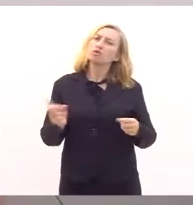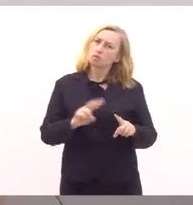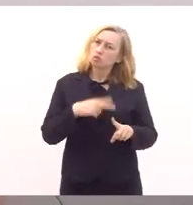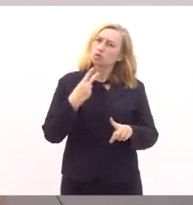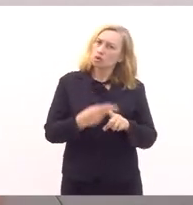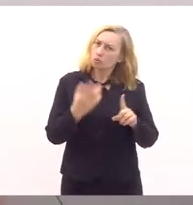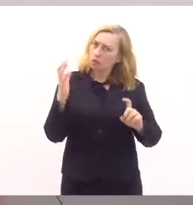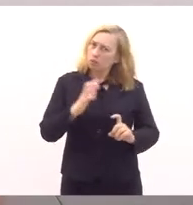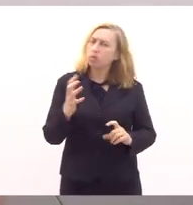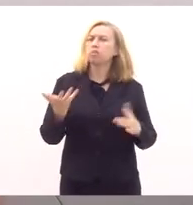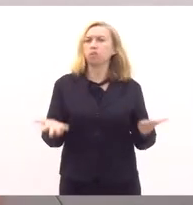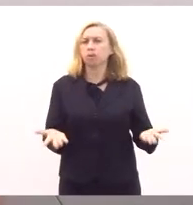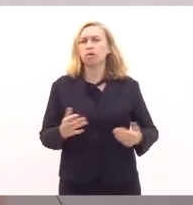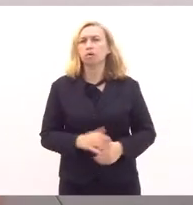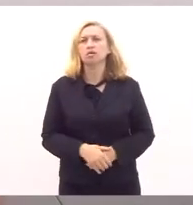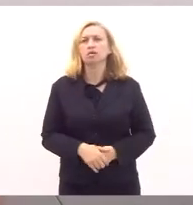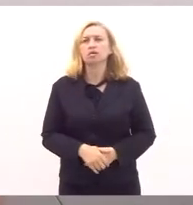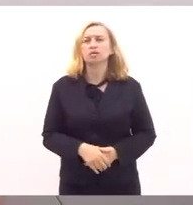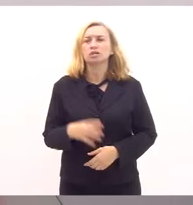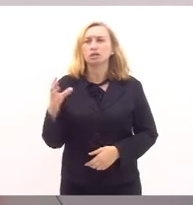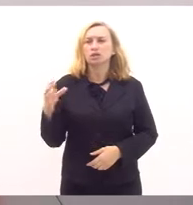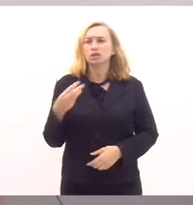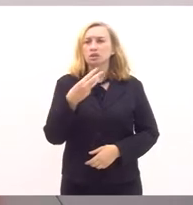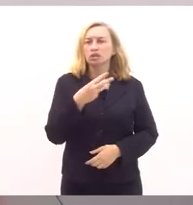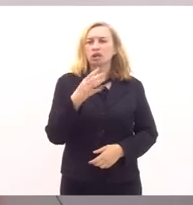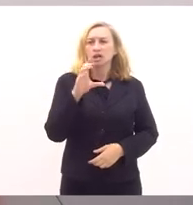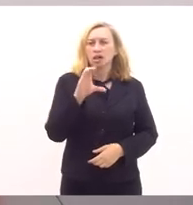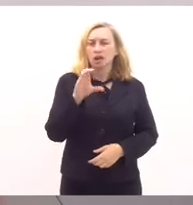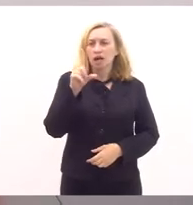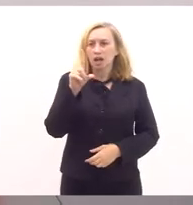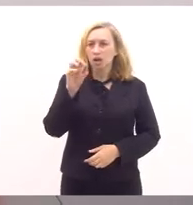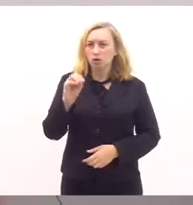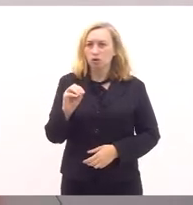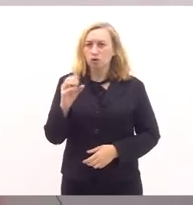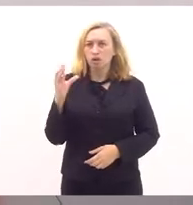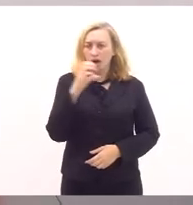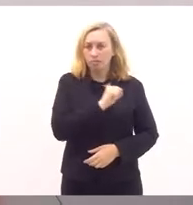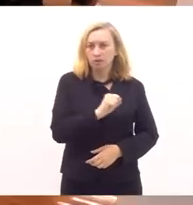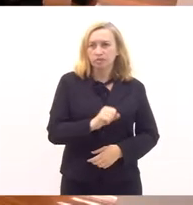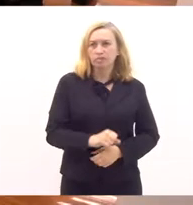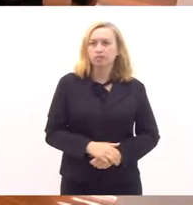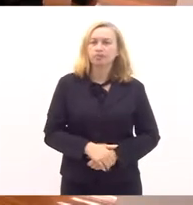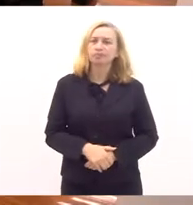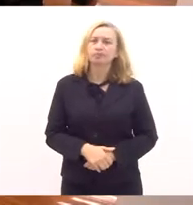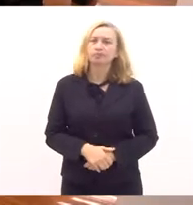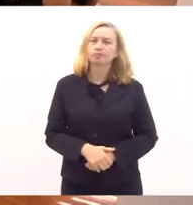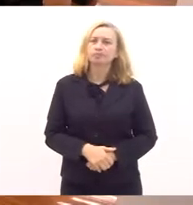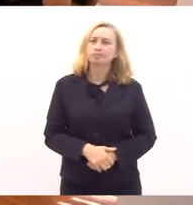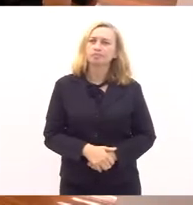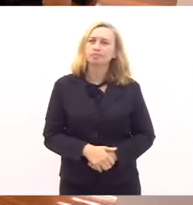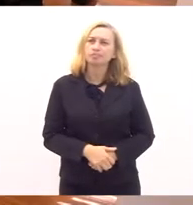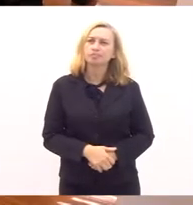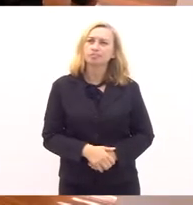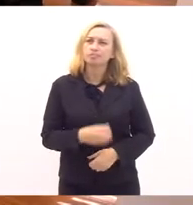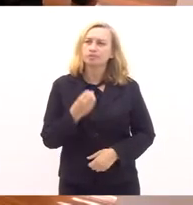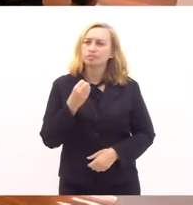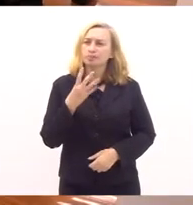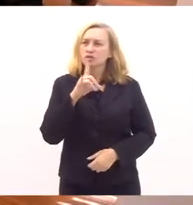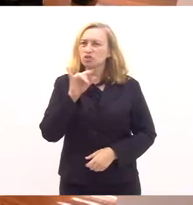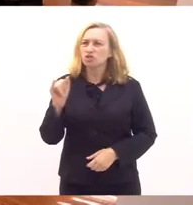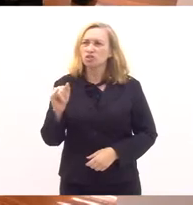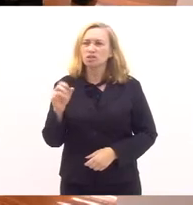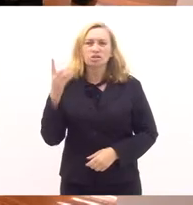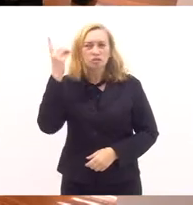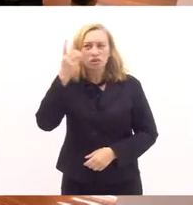pressão. Né? Eu já passo imediatamente para o Cláudio, da UGT. Bem, bom dia, deputada. Bom dia,